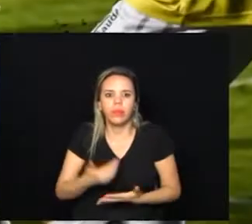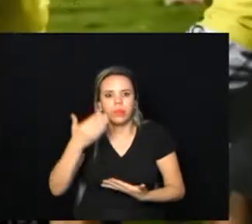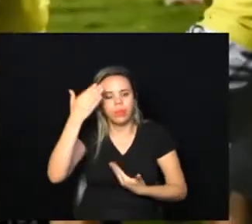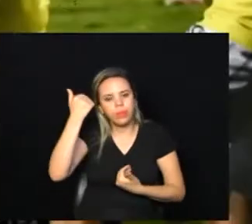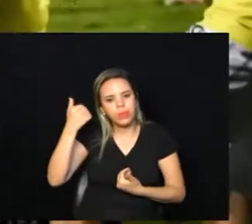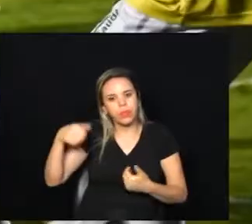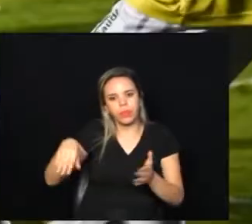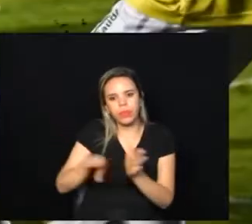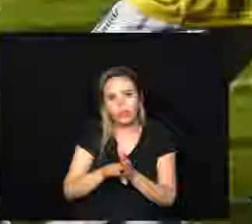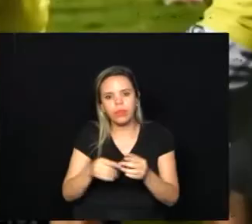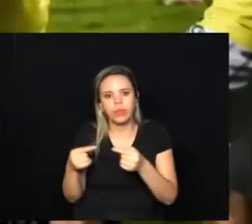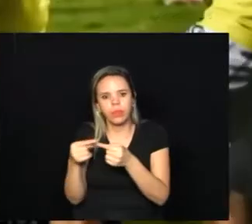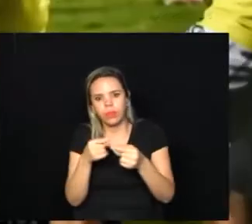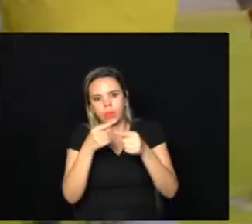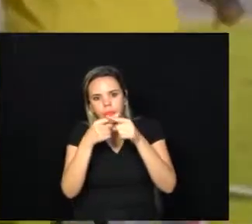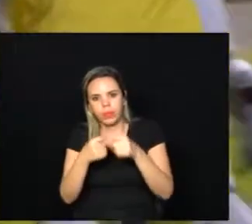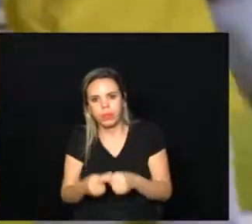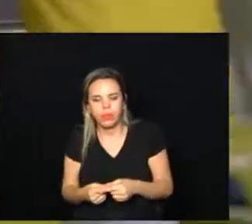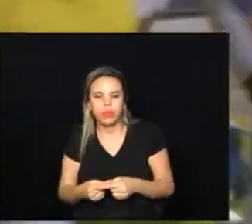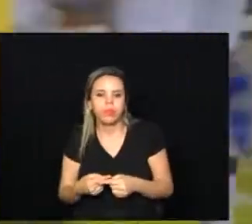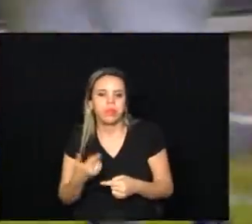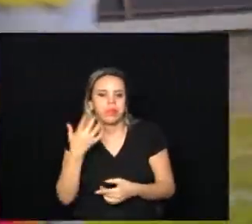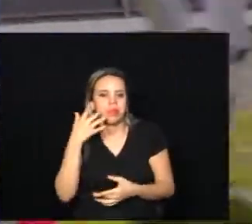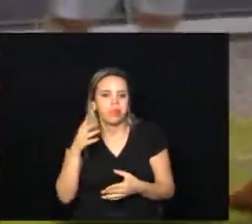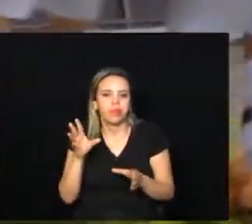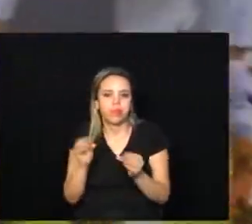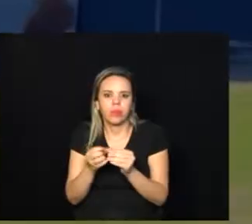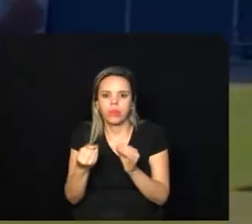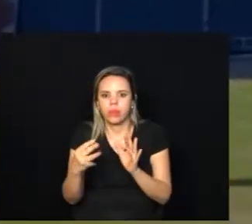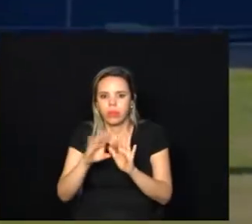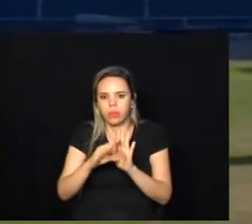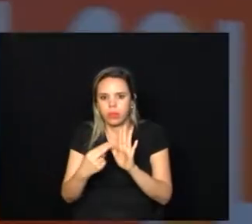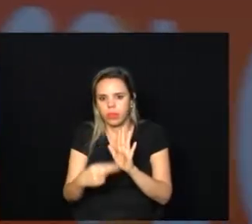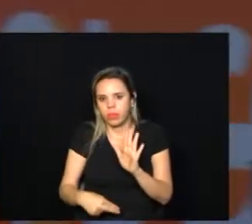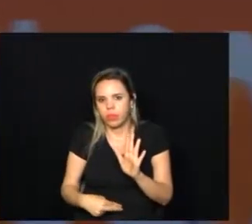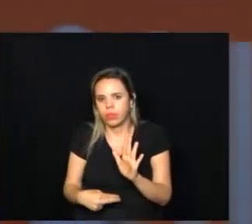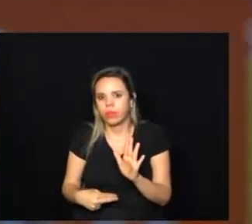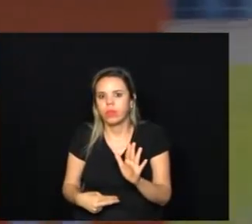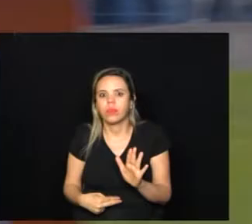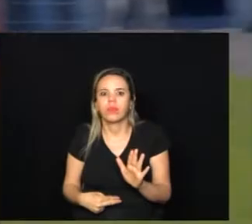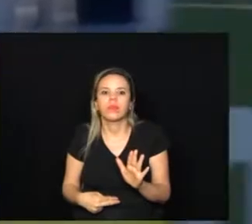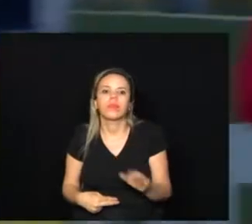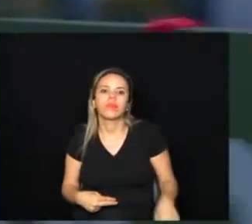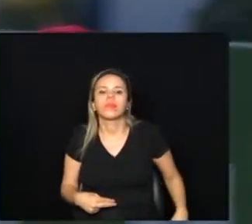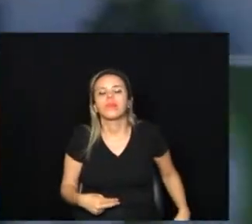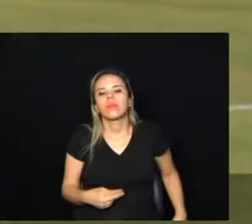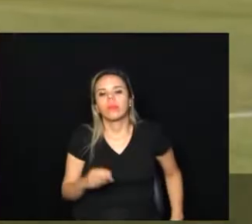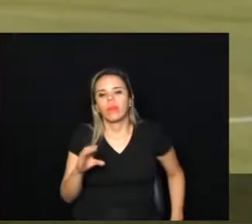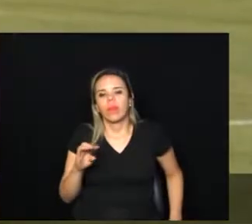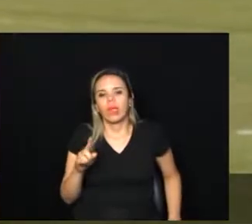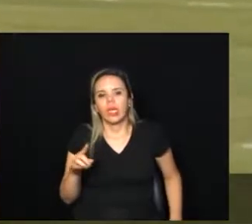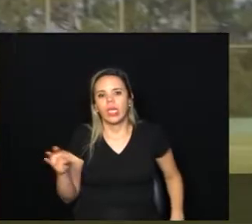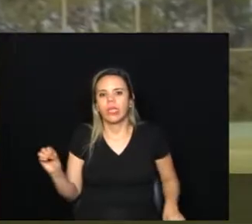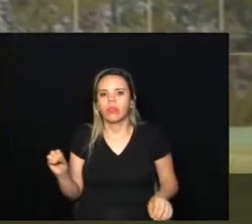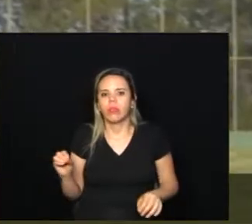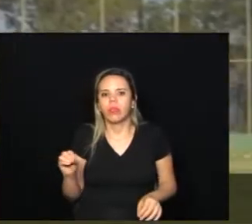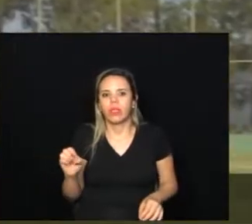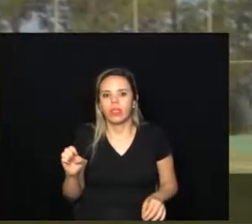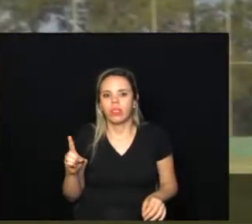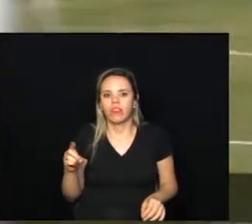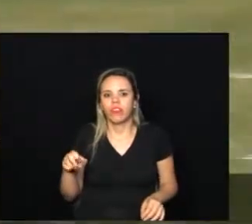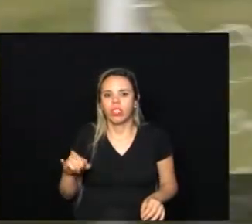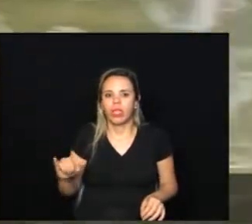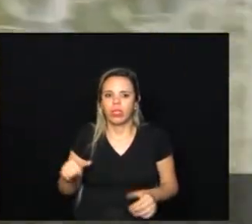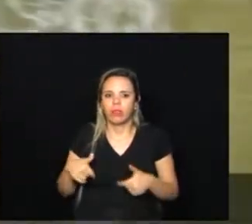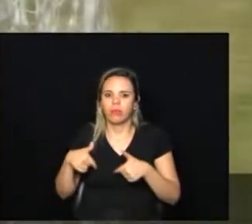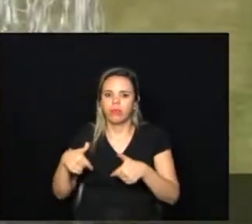chega para o duelo com indefinições na escalação. Na zaga, Cleilton e Ednei vêm